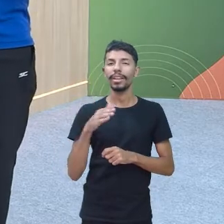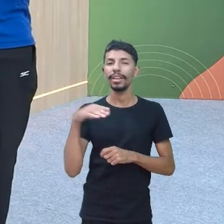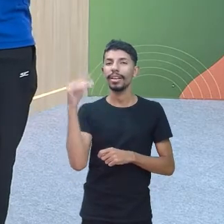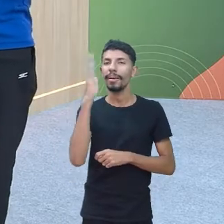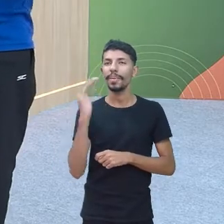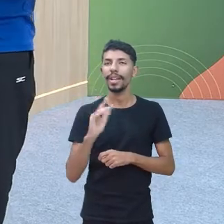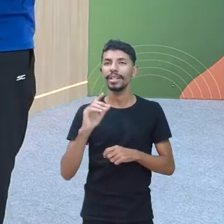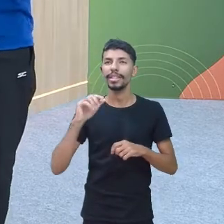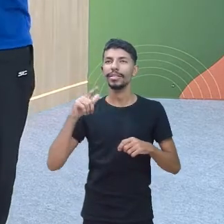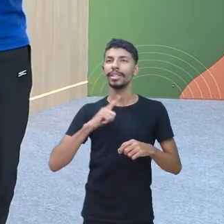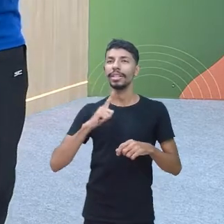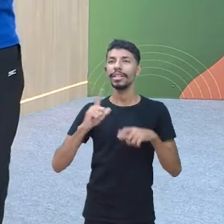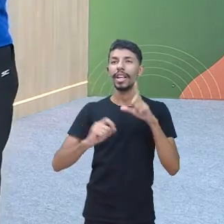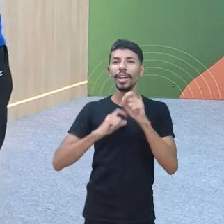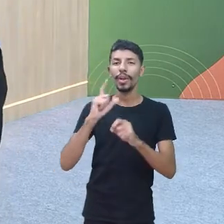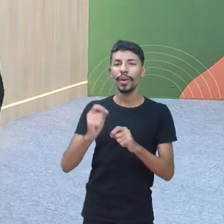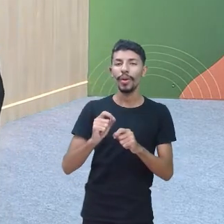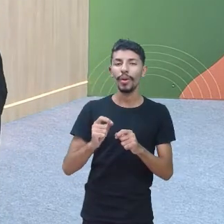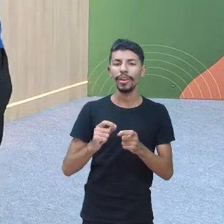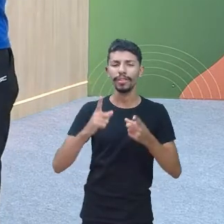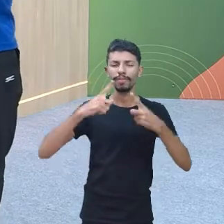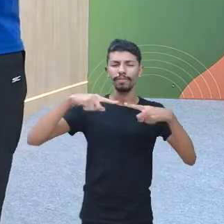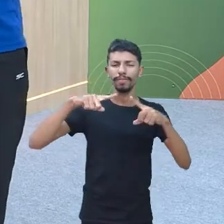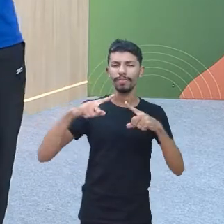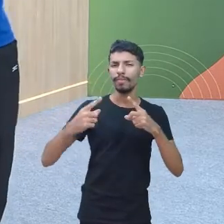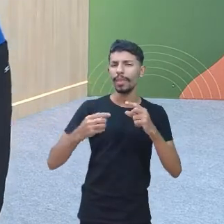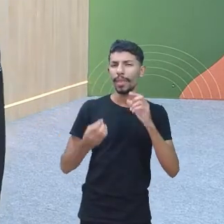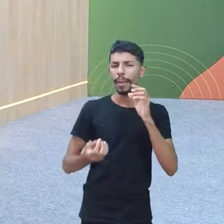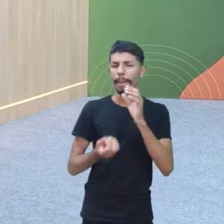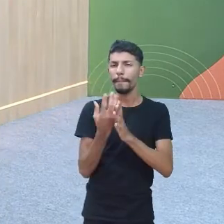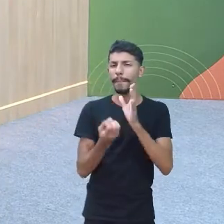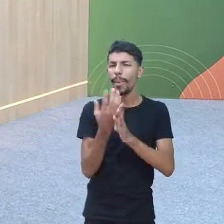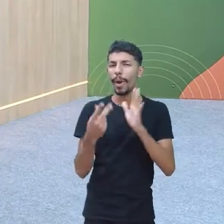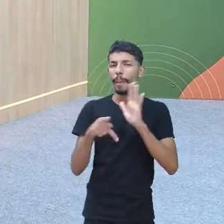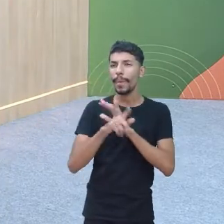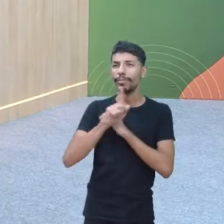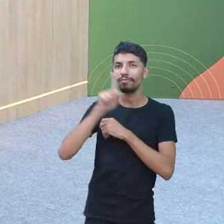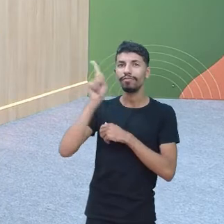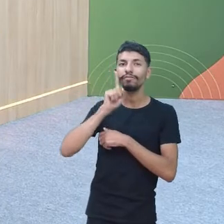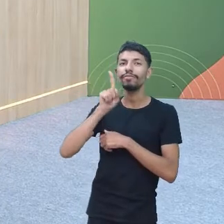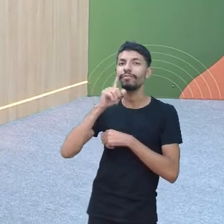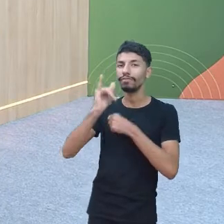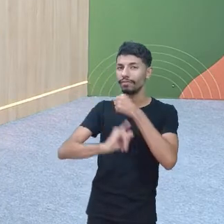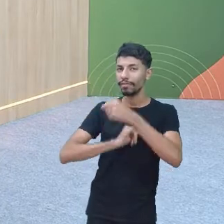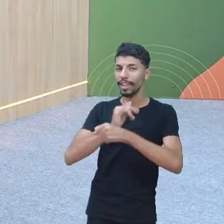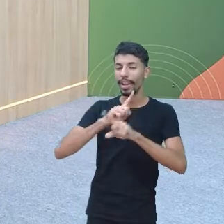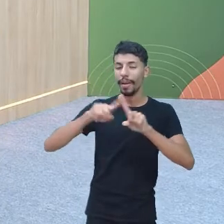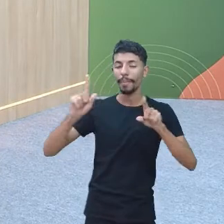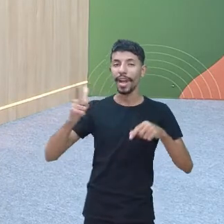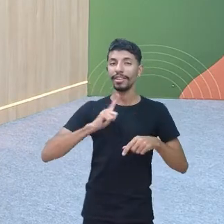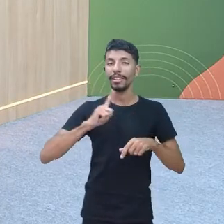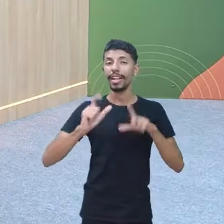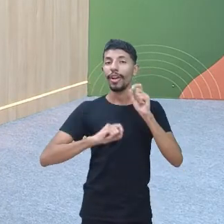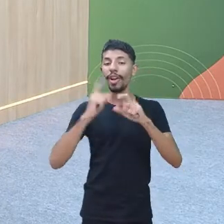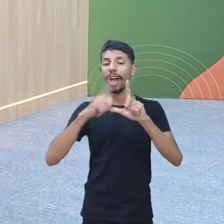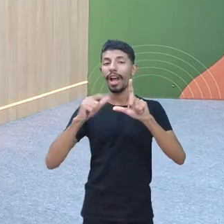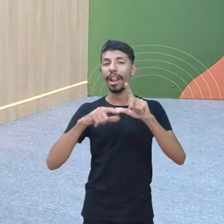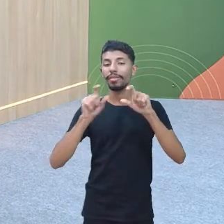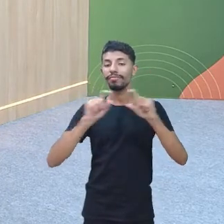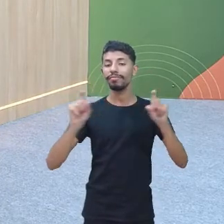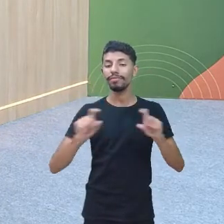inteiramente nacionais e letras em português que retratavam a realidade das favelas. Lembra que eu falei da